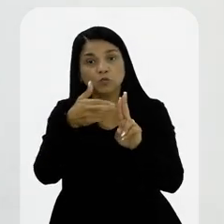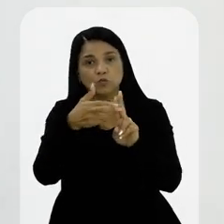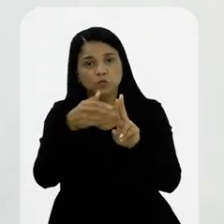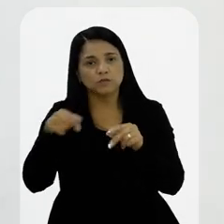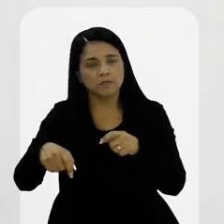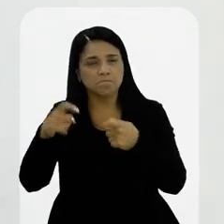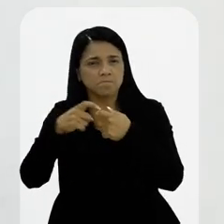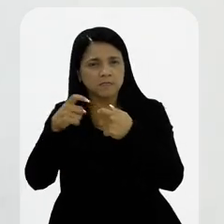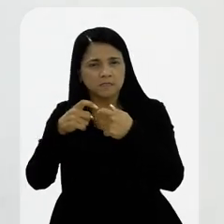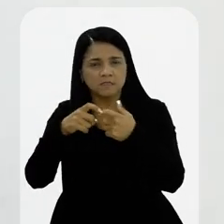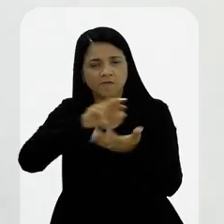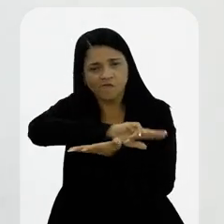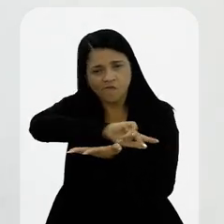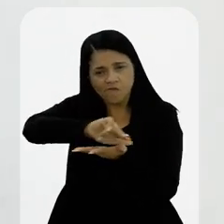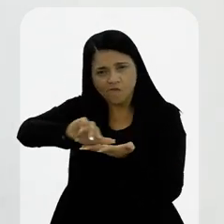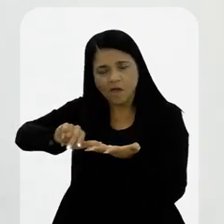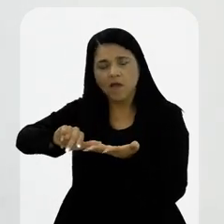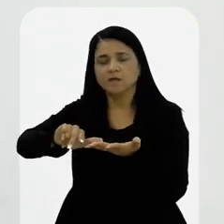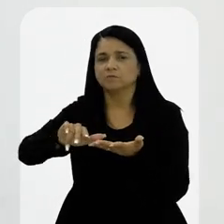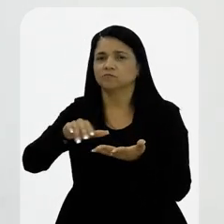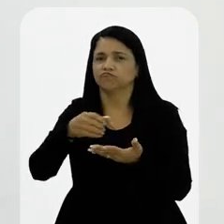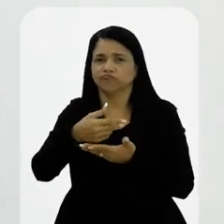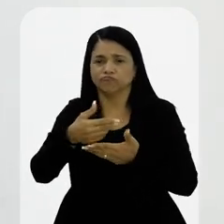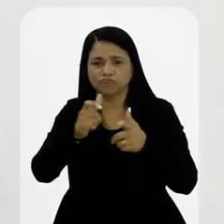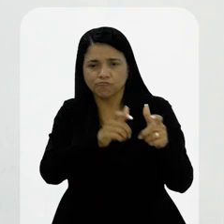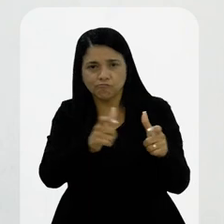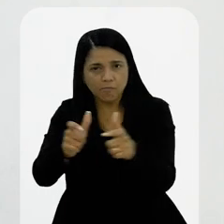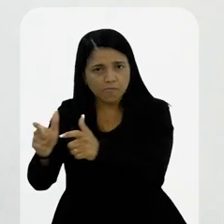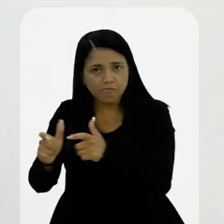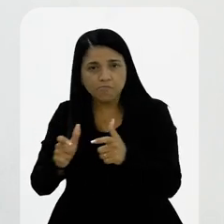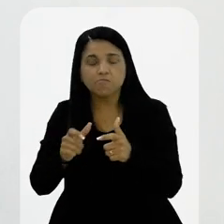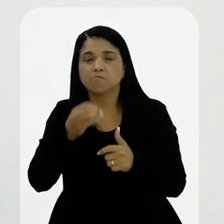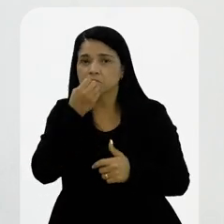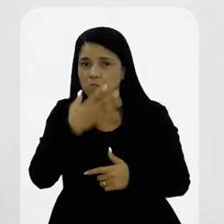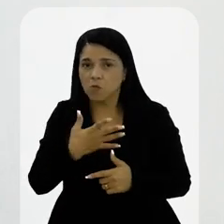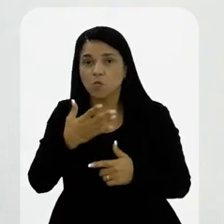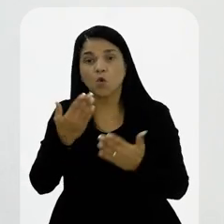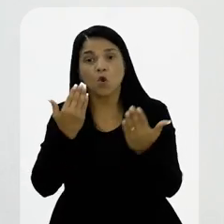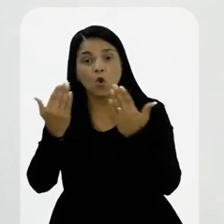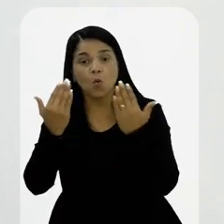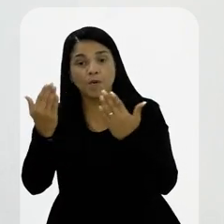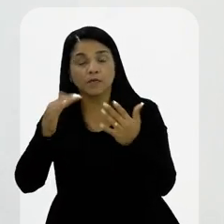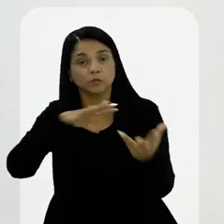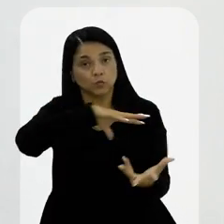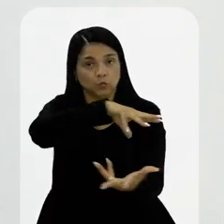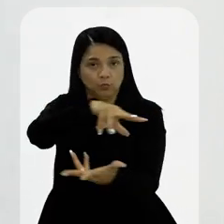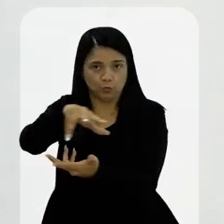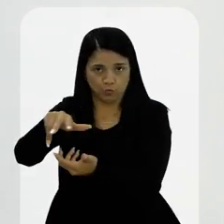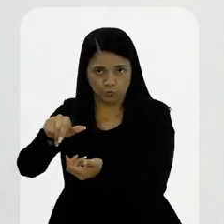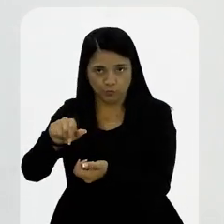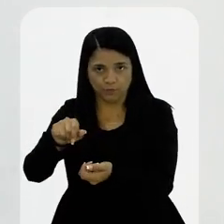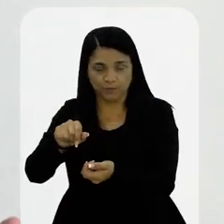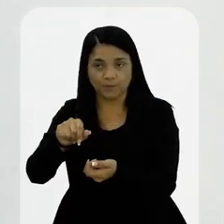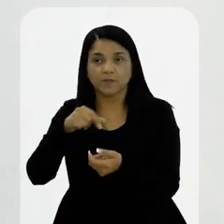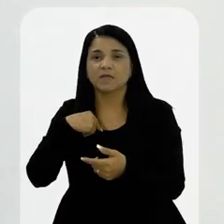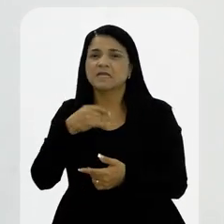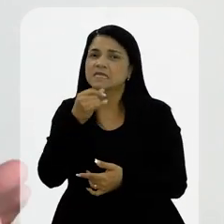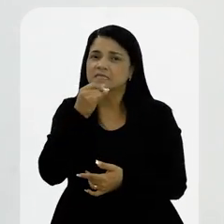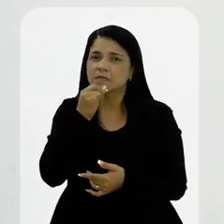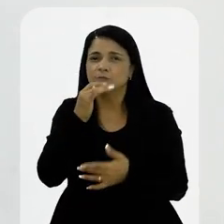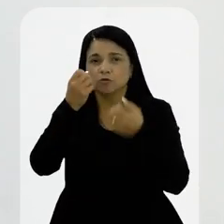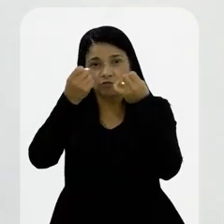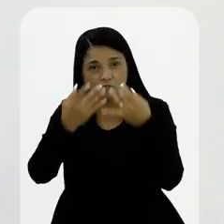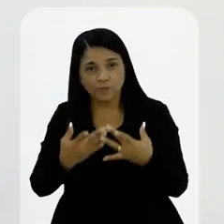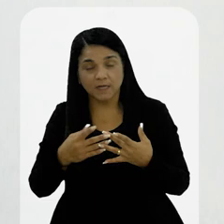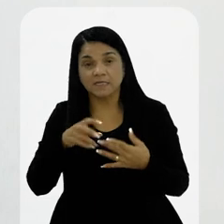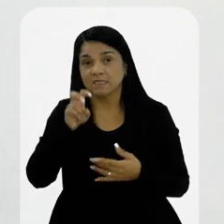A nossa medicina, ela possui diversas ilhas de excelência, quando comparadas com outros cenários mundiais.